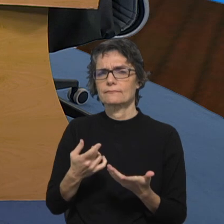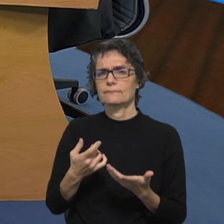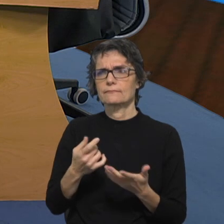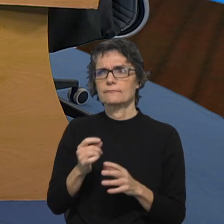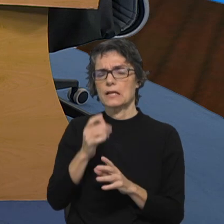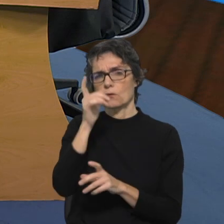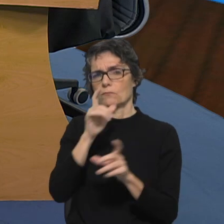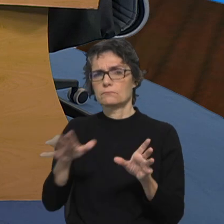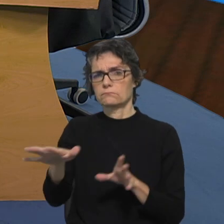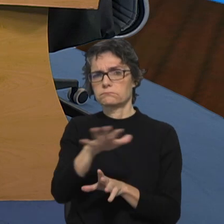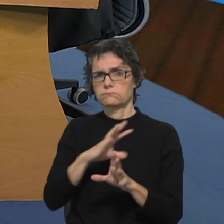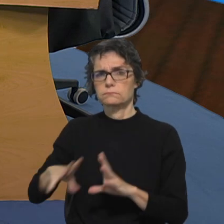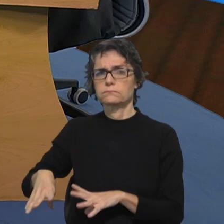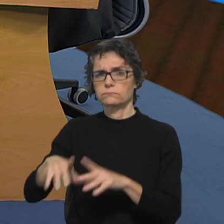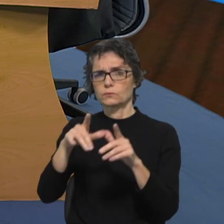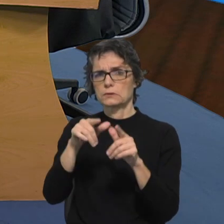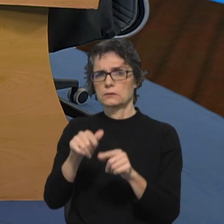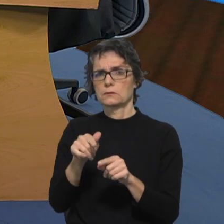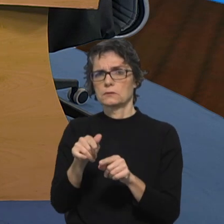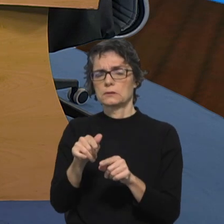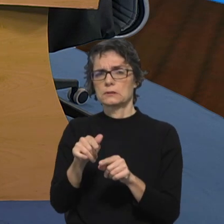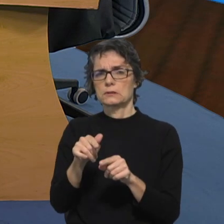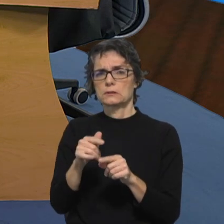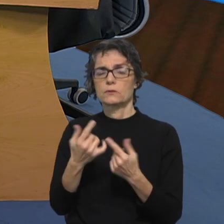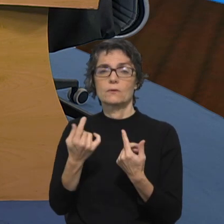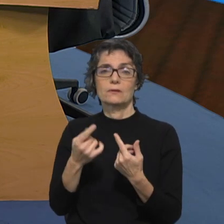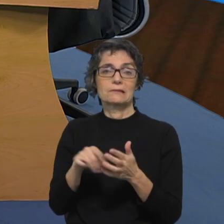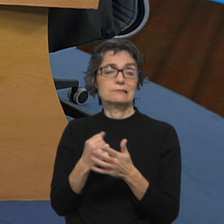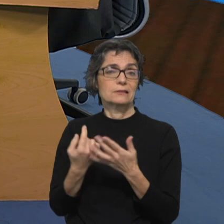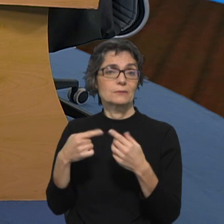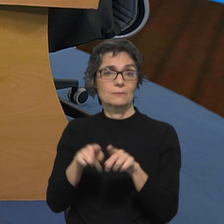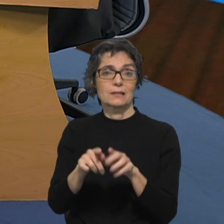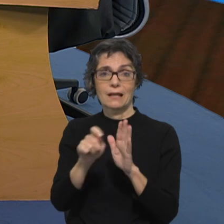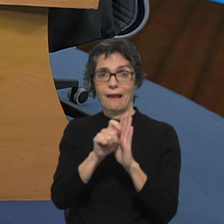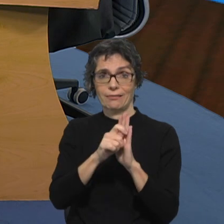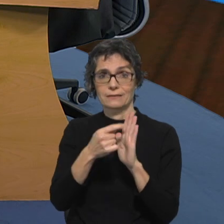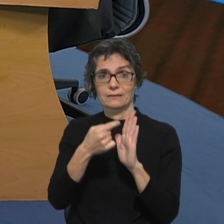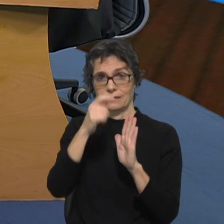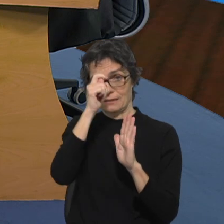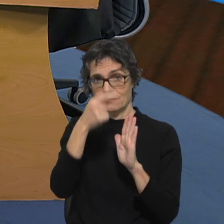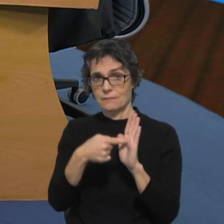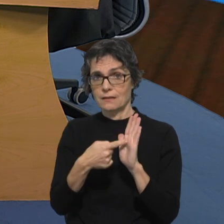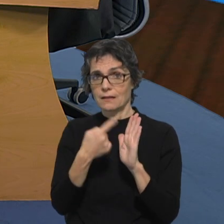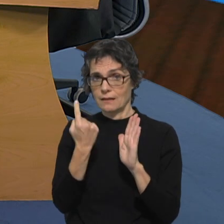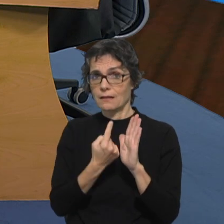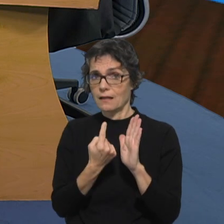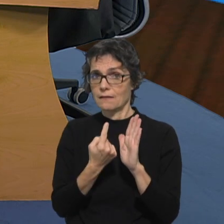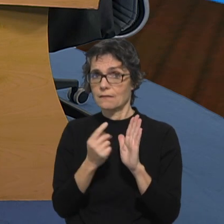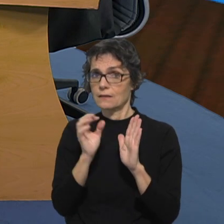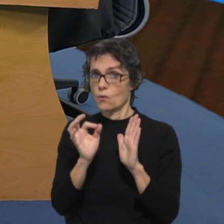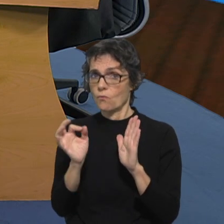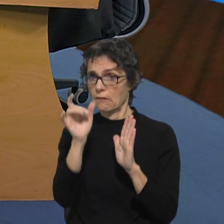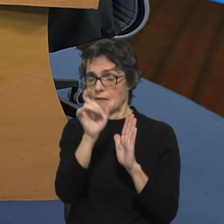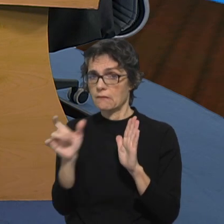humanidade se faça, digamos, paralelo a uma linha ética e de cuidado pelo próprio